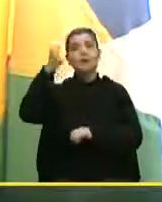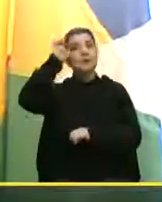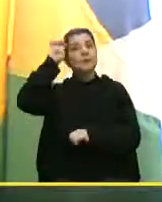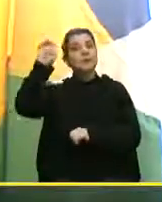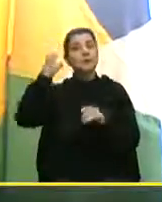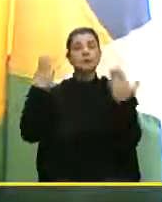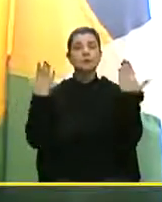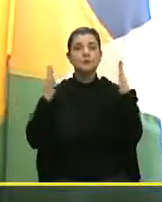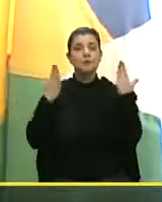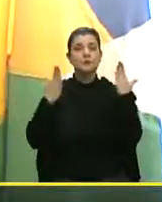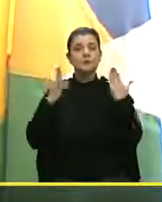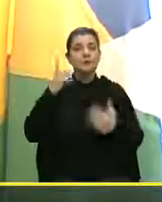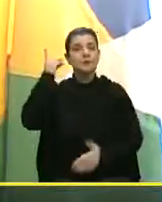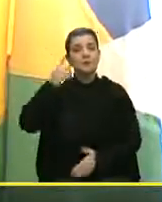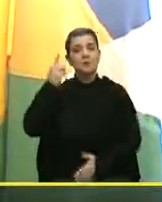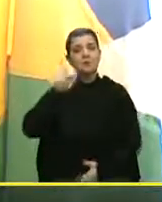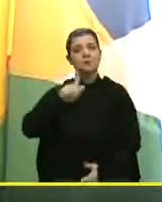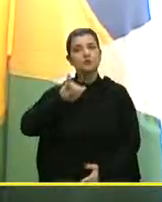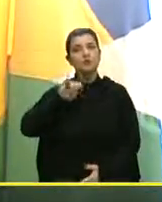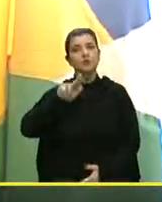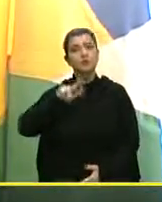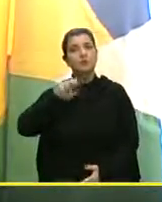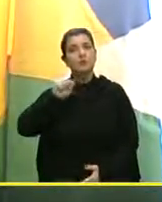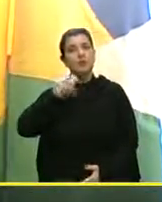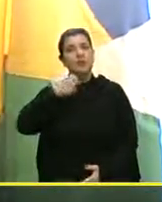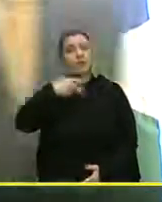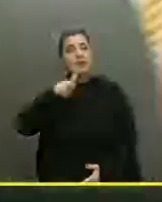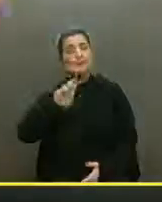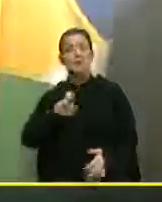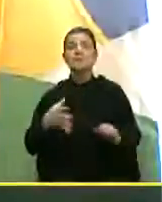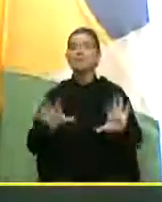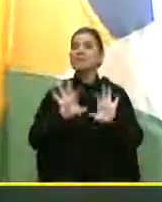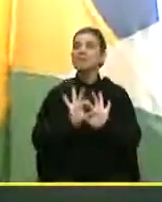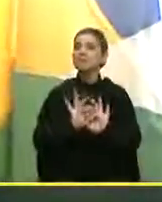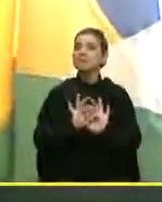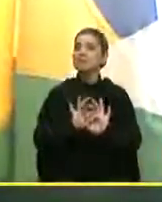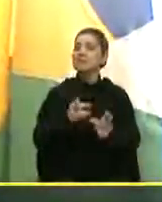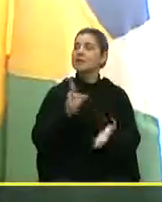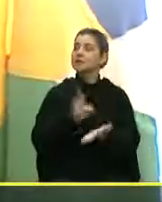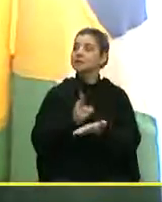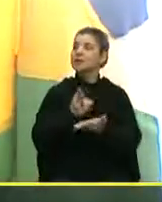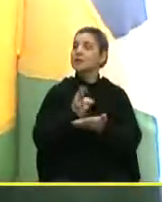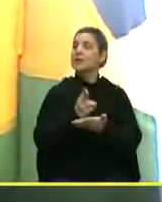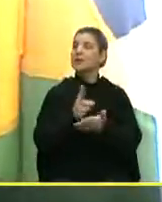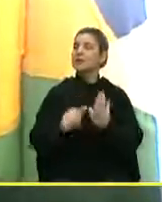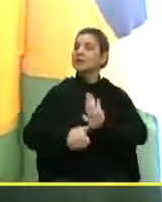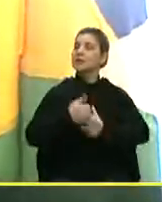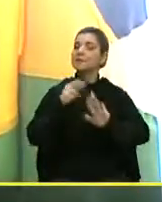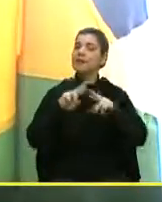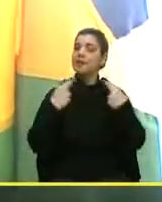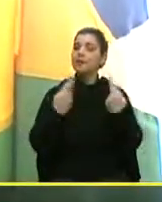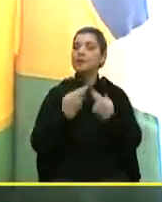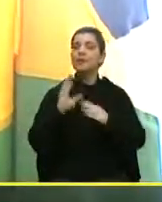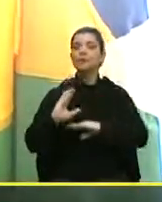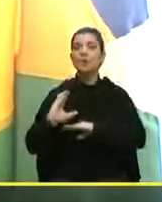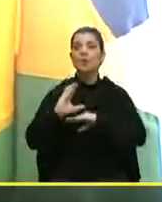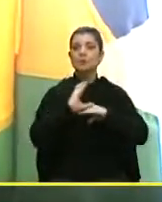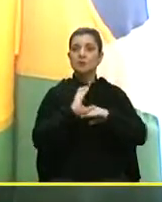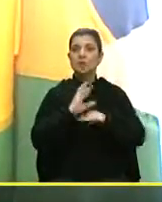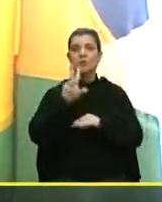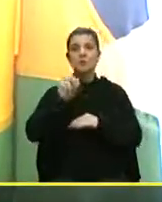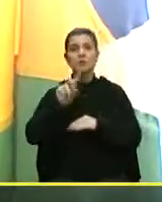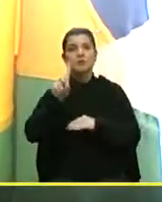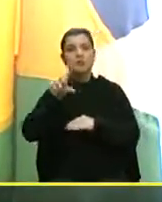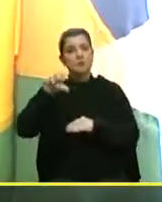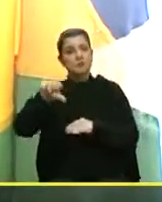parabenizar o deputado Giuseppe nosso parceiro de primeira hora desde a nossa primeira reunião do conselho em